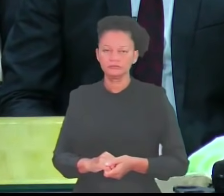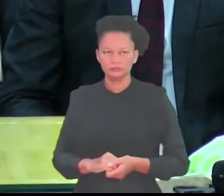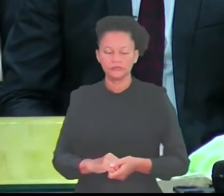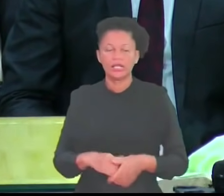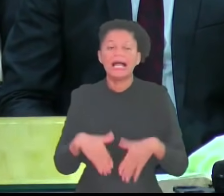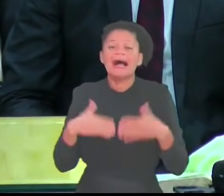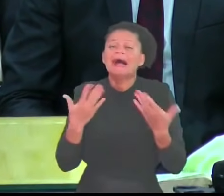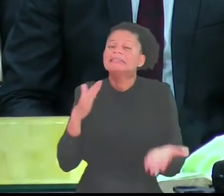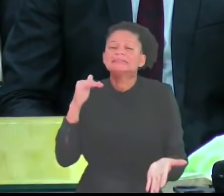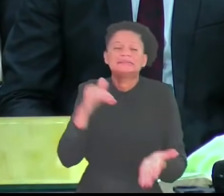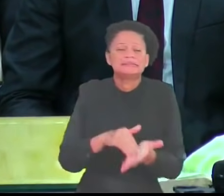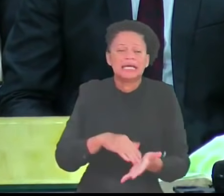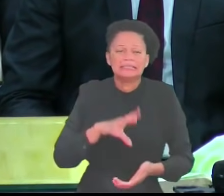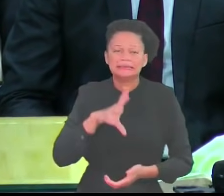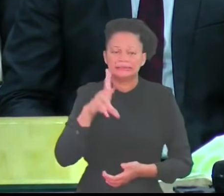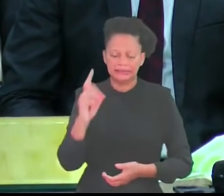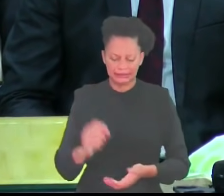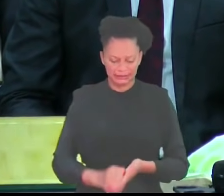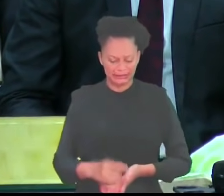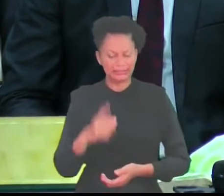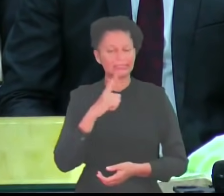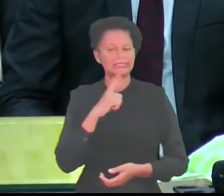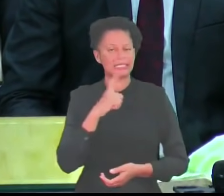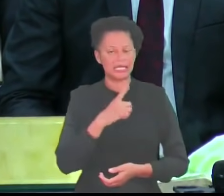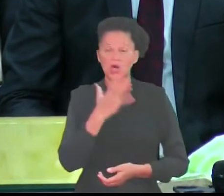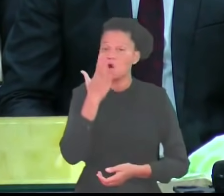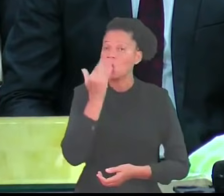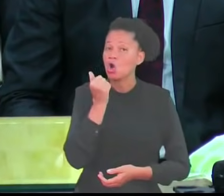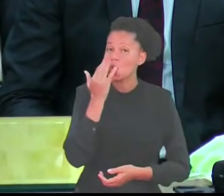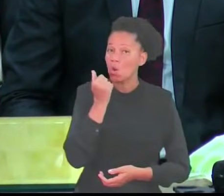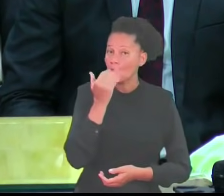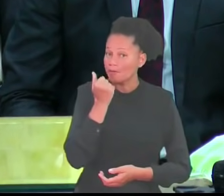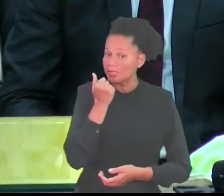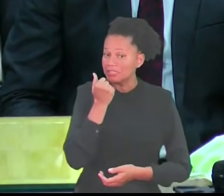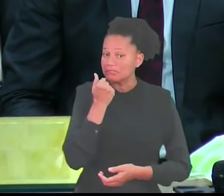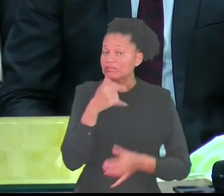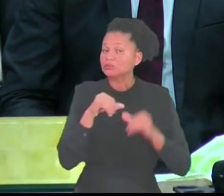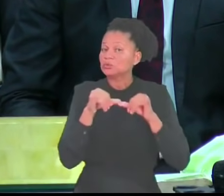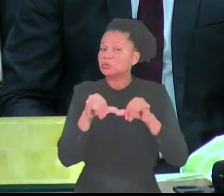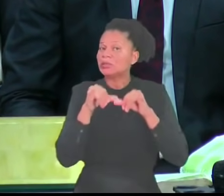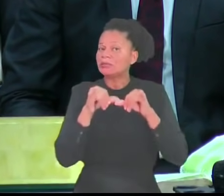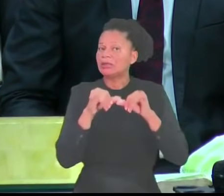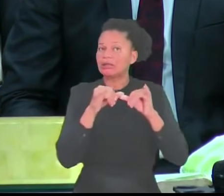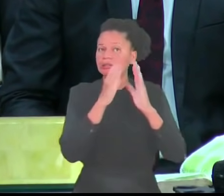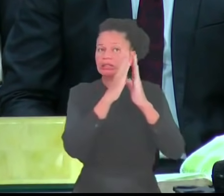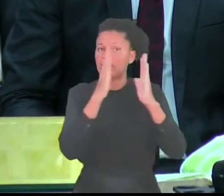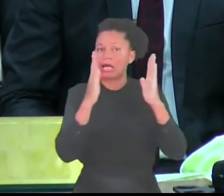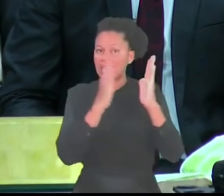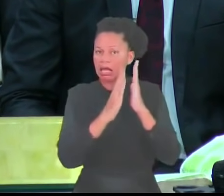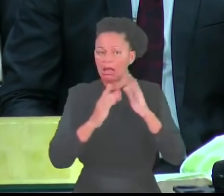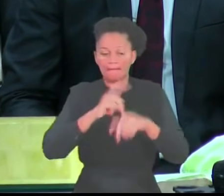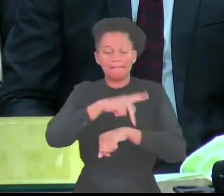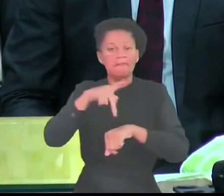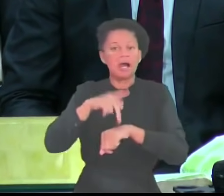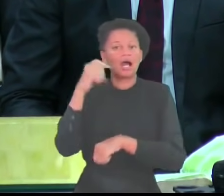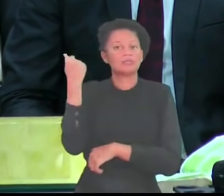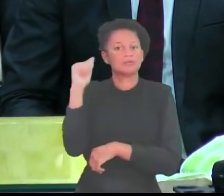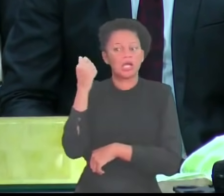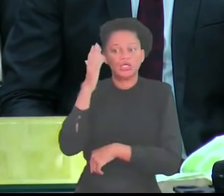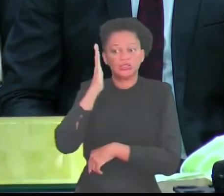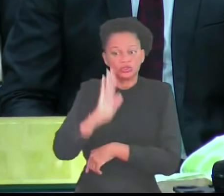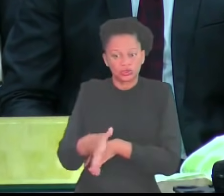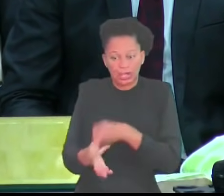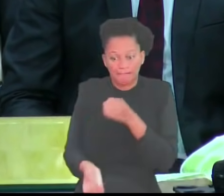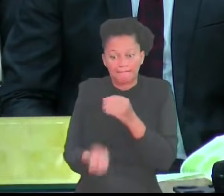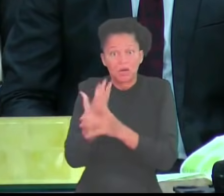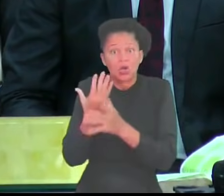Até quando teremos comida nas prateleiras do supermercado? A Argentina, que já foi a produtora